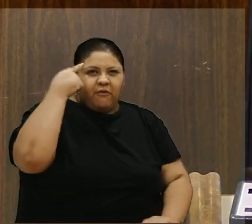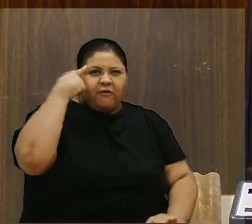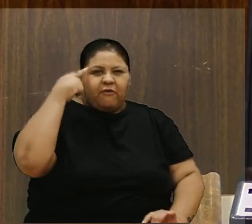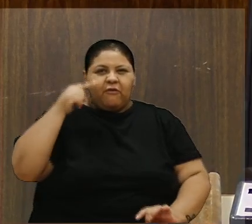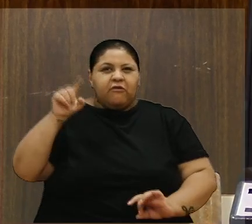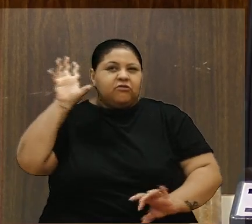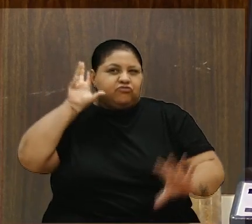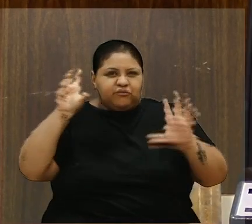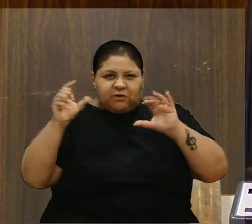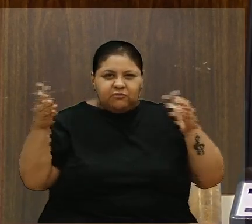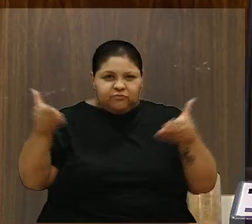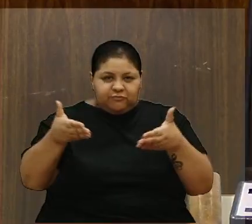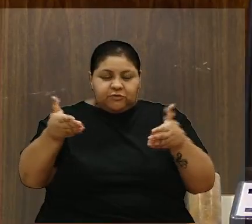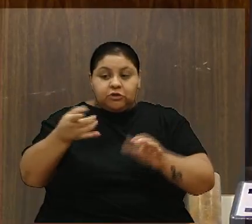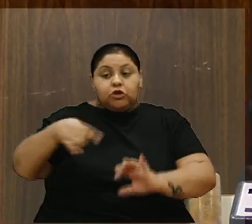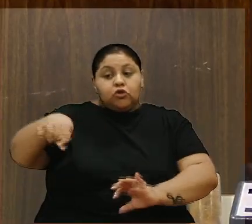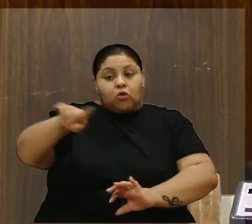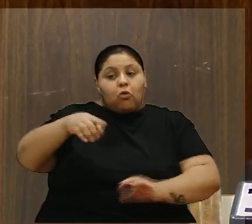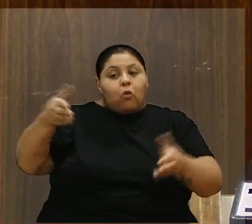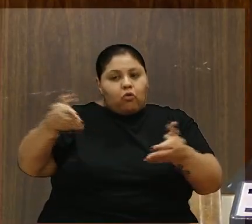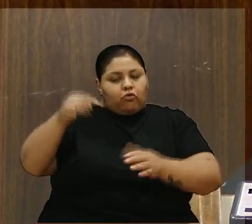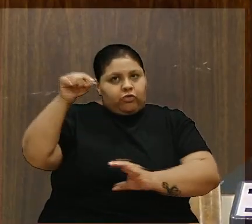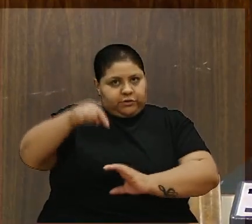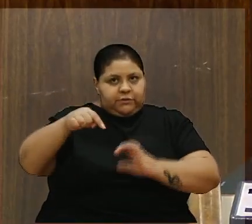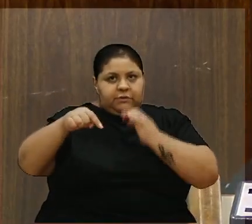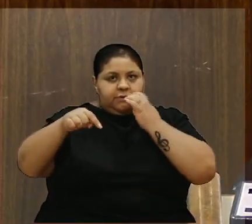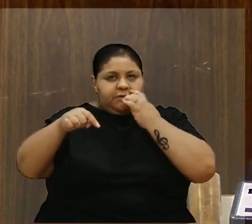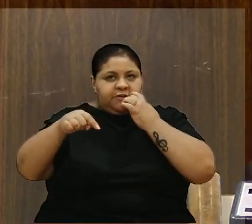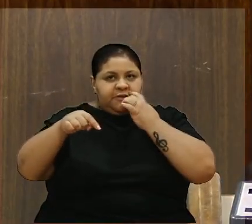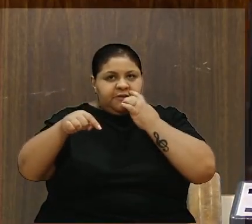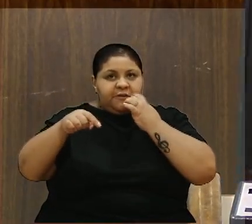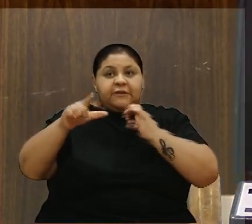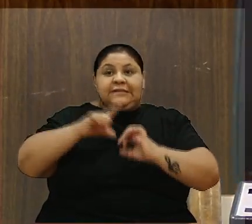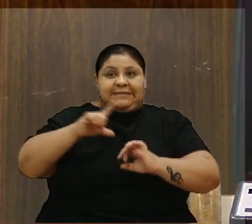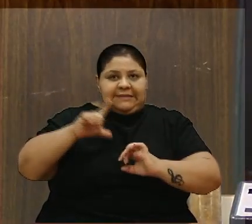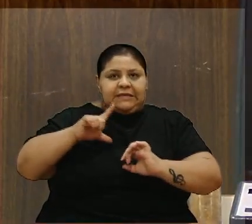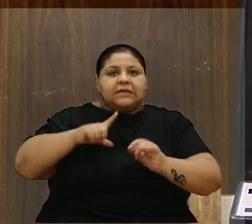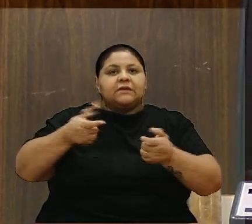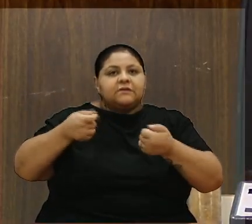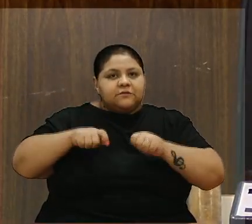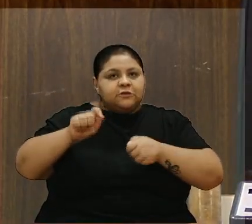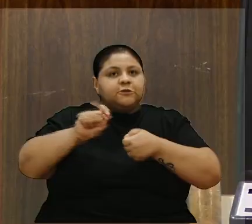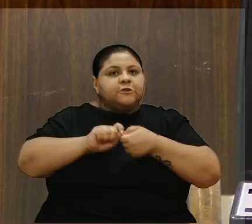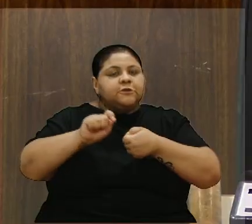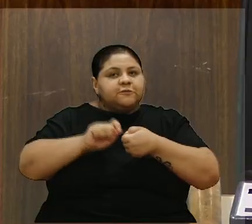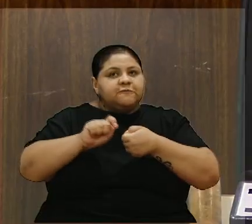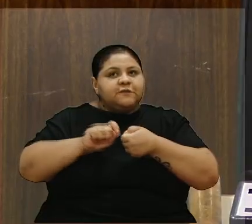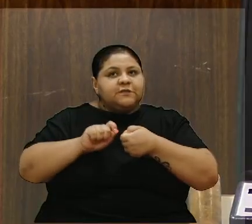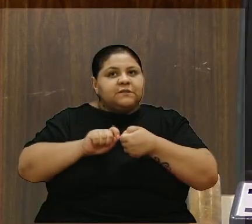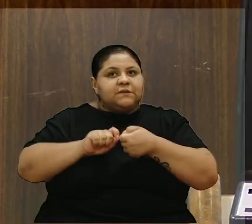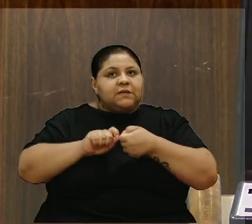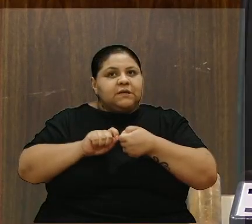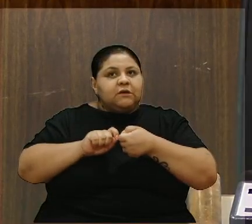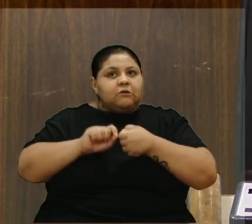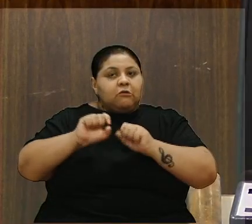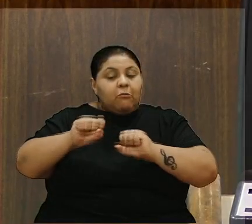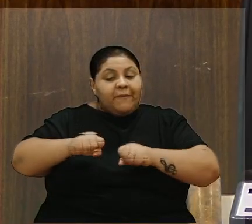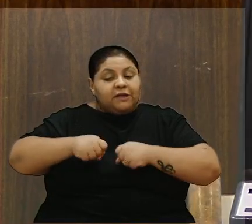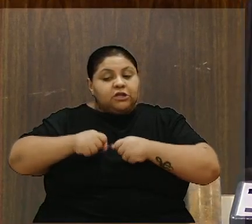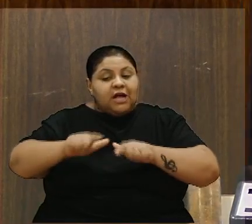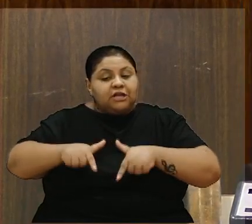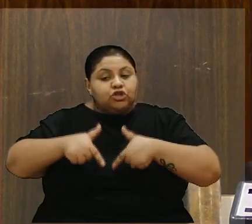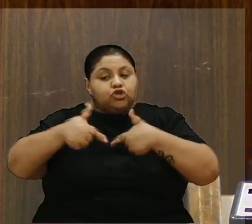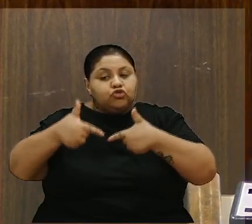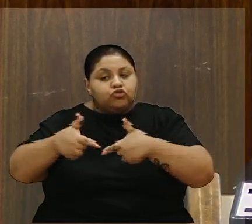escutamos aqui. Se nós estamos aqui hoje, a gente tem condições de fazer algo pela educação infantil,